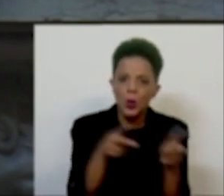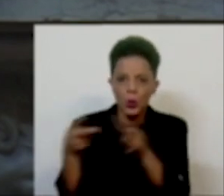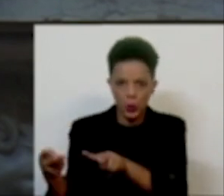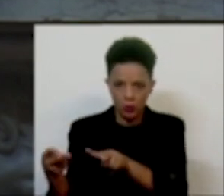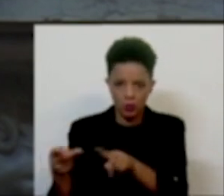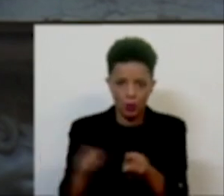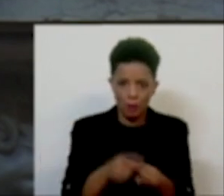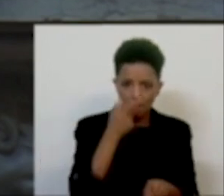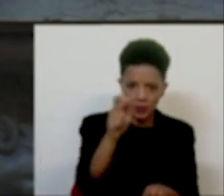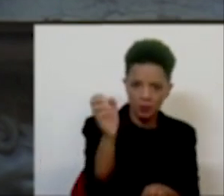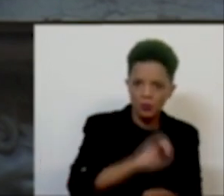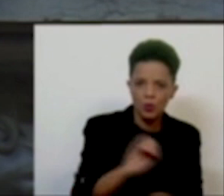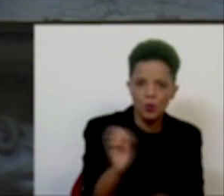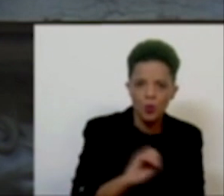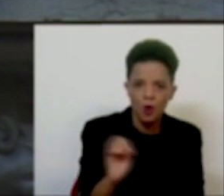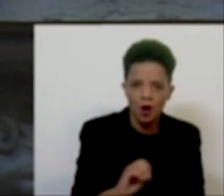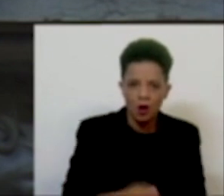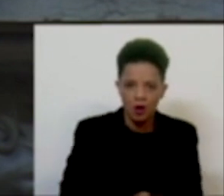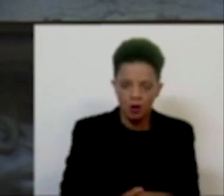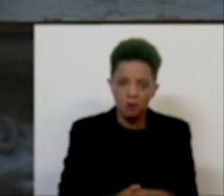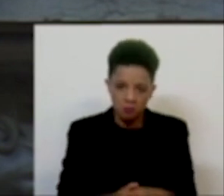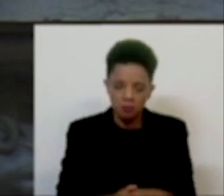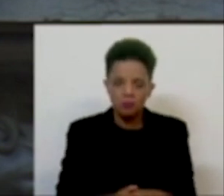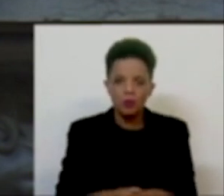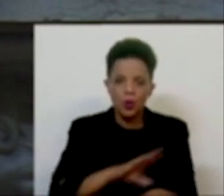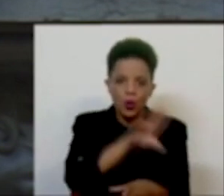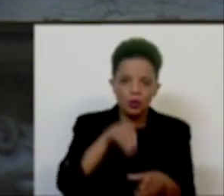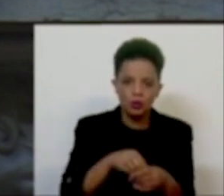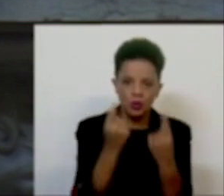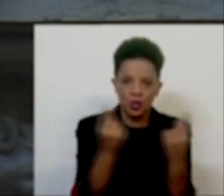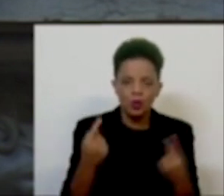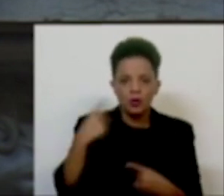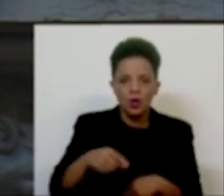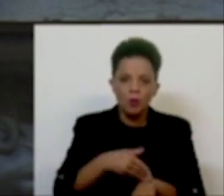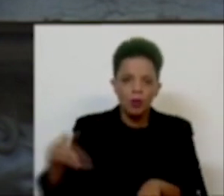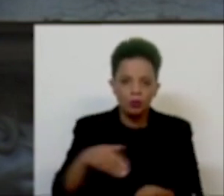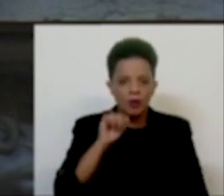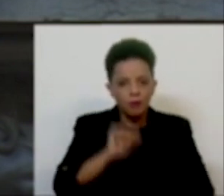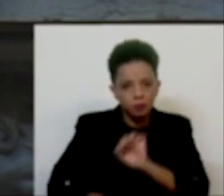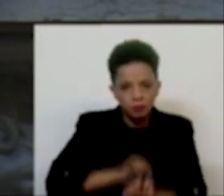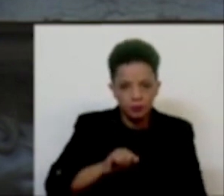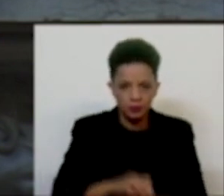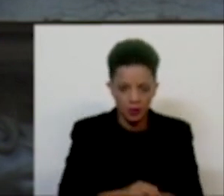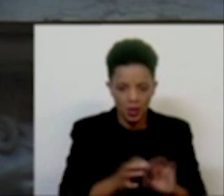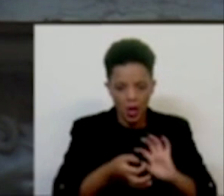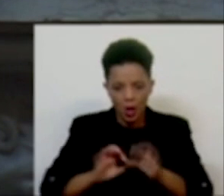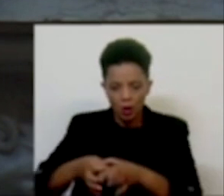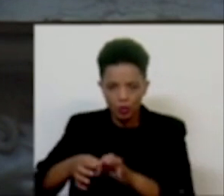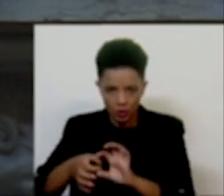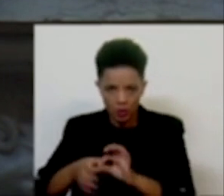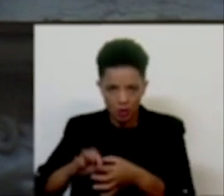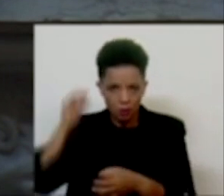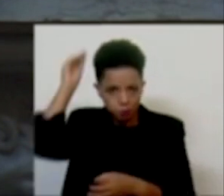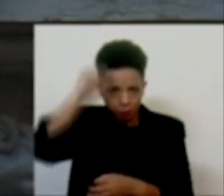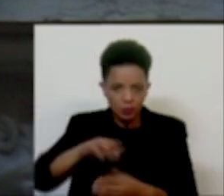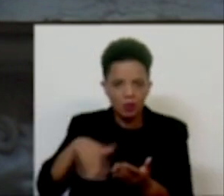eterno, nada escapa à usura, cada contexto tem um momento próprio. A lógica republicana impõe